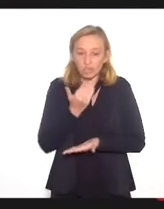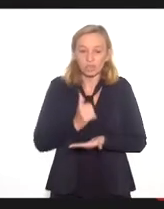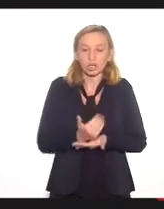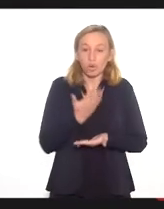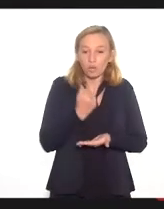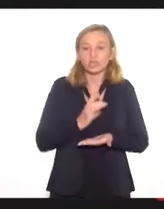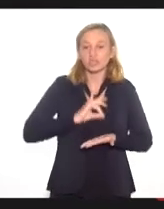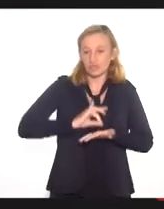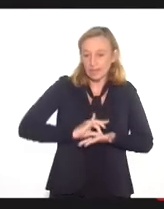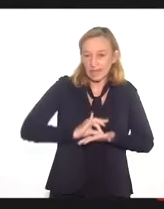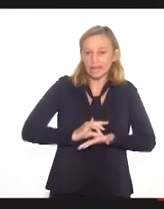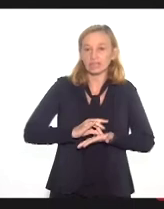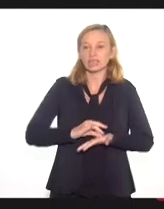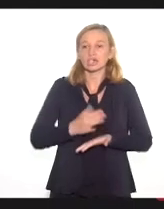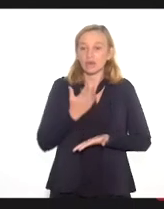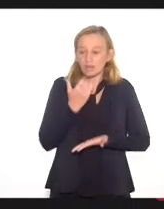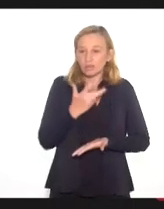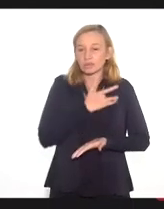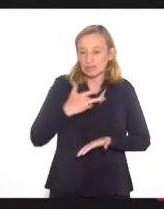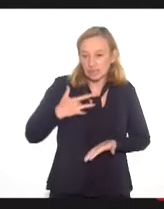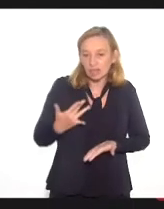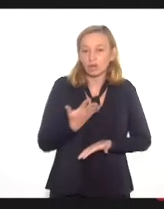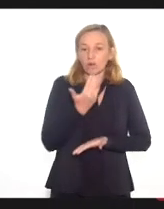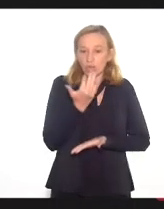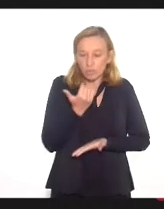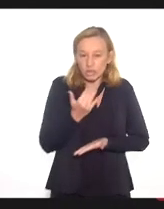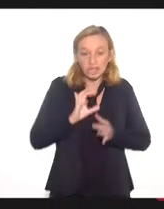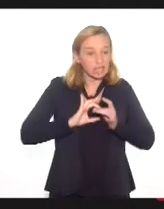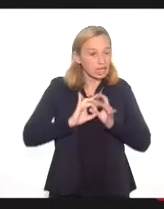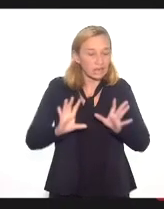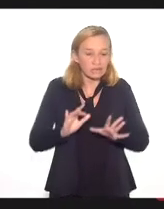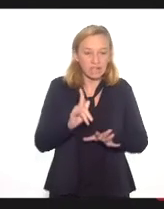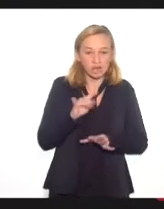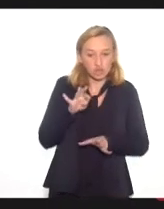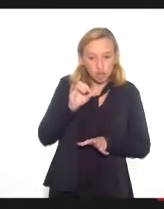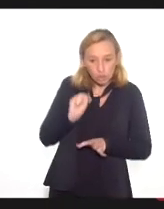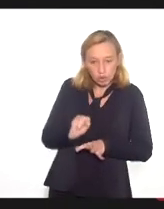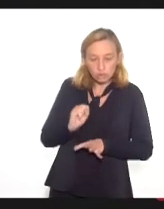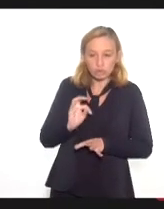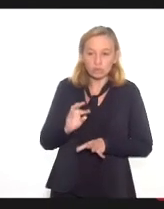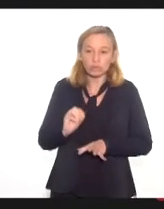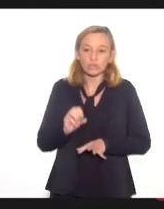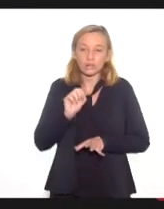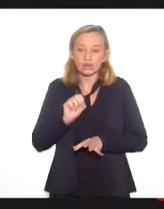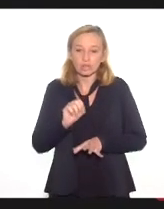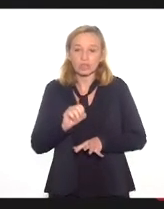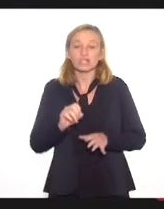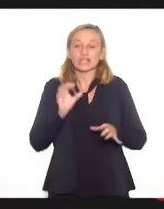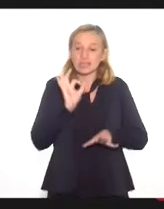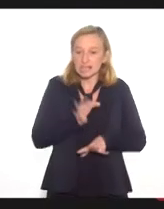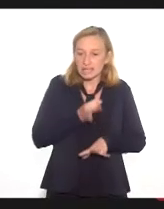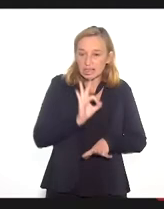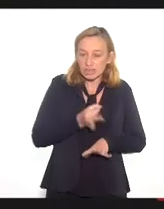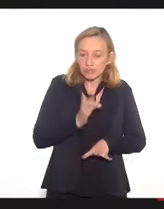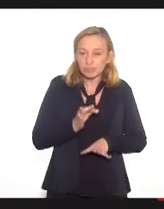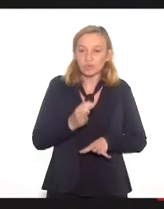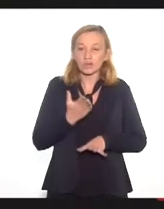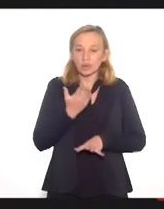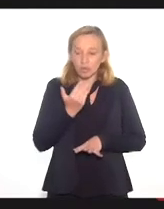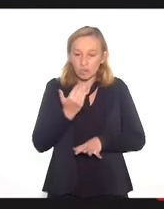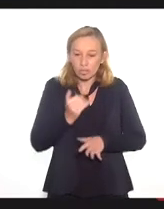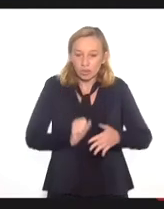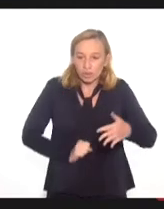comida de verdade de um alimento que é saudável de um alimento que é livre de agrotóxico de um alimento que de fato né alimente